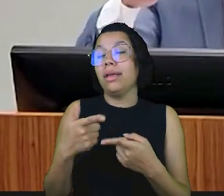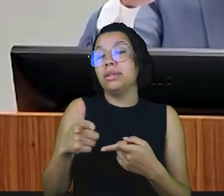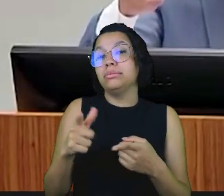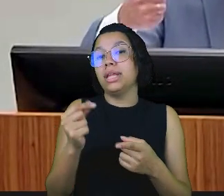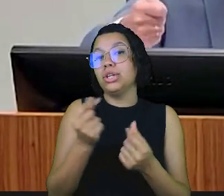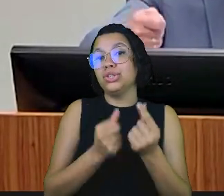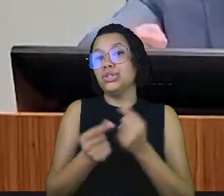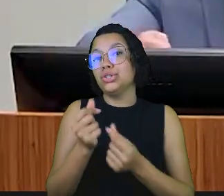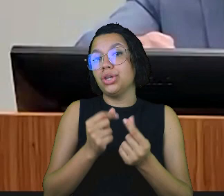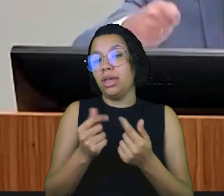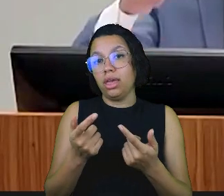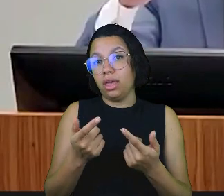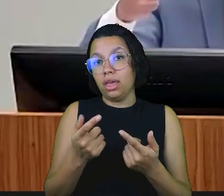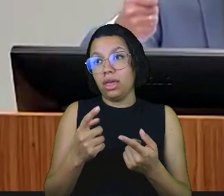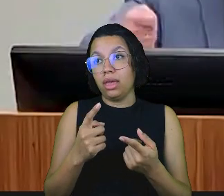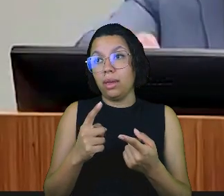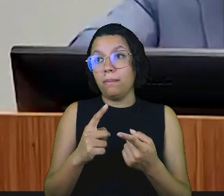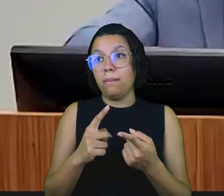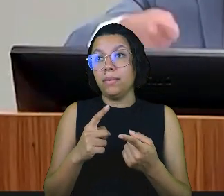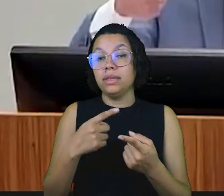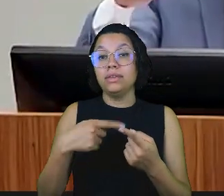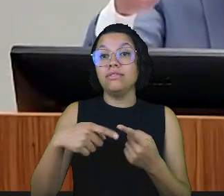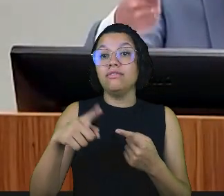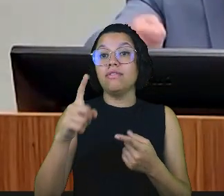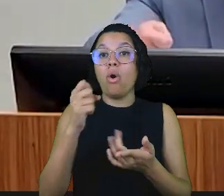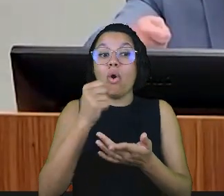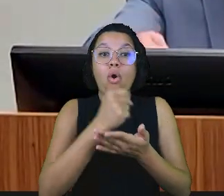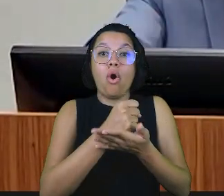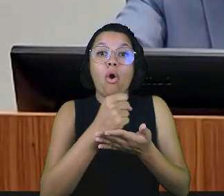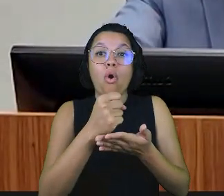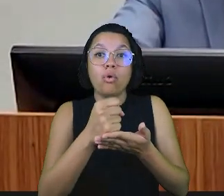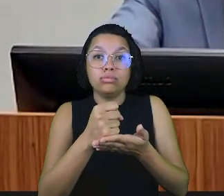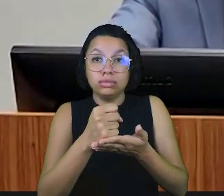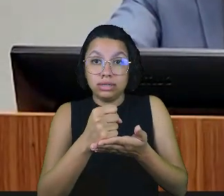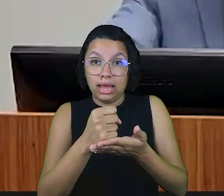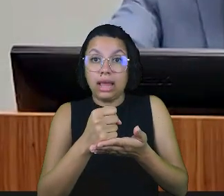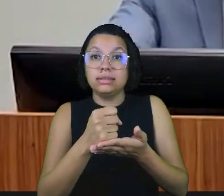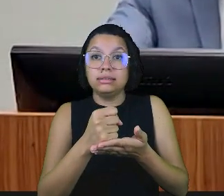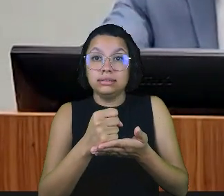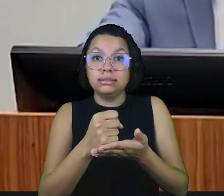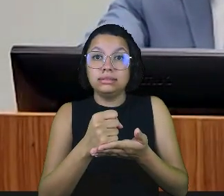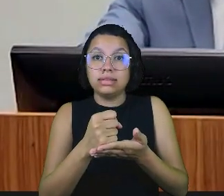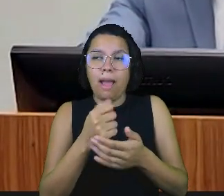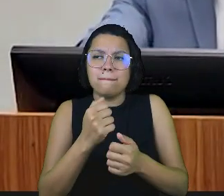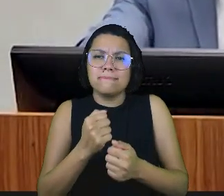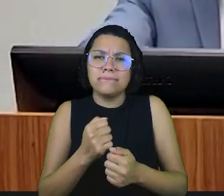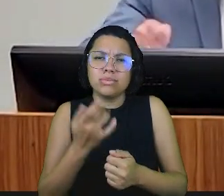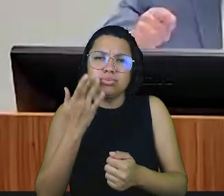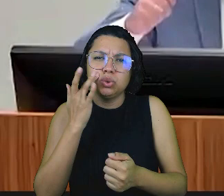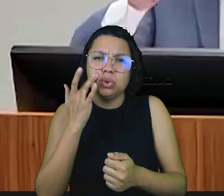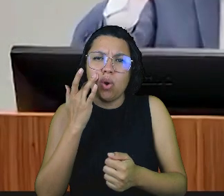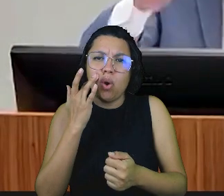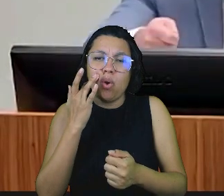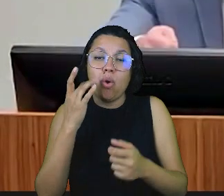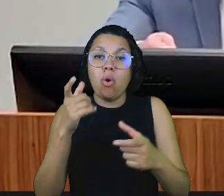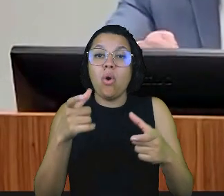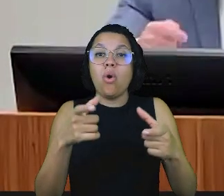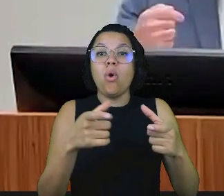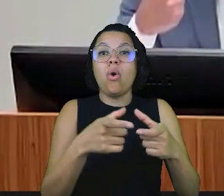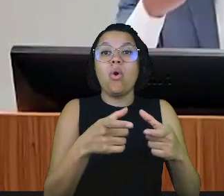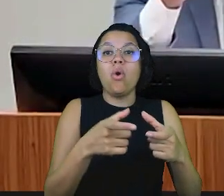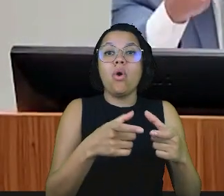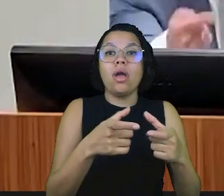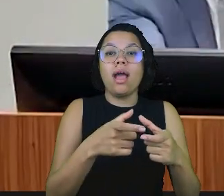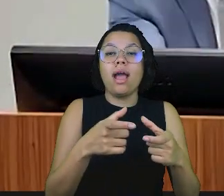a peso de ouro uma câmara de arbitragem para resolver o seu específico conflito. Então, vejam, se